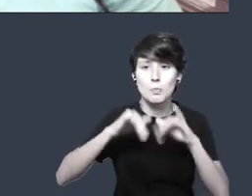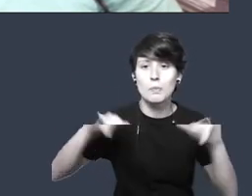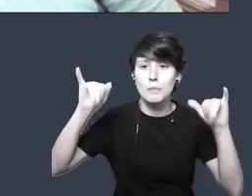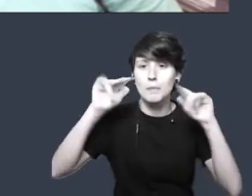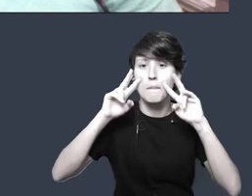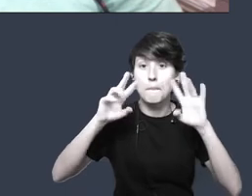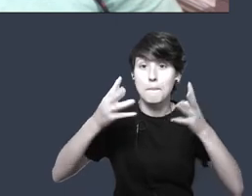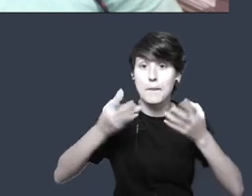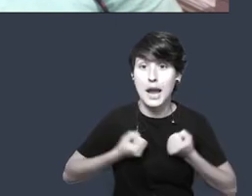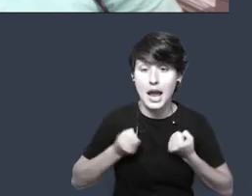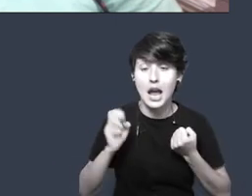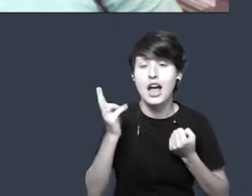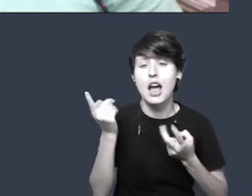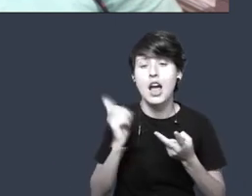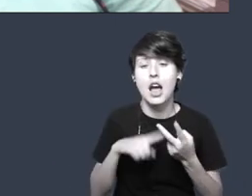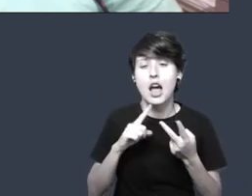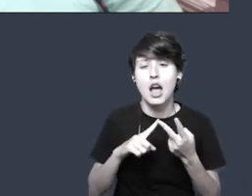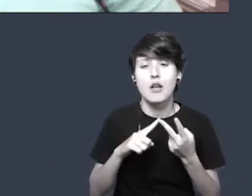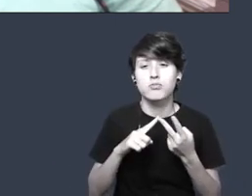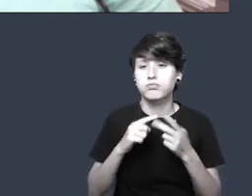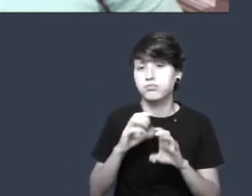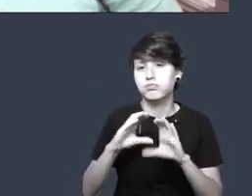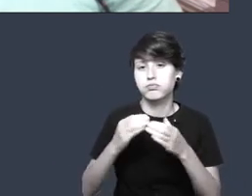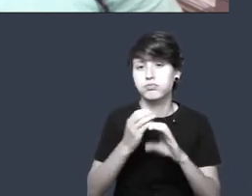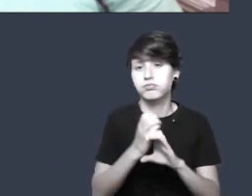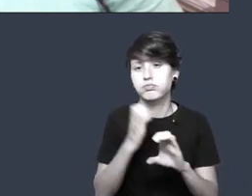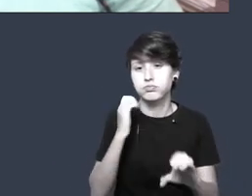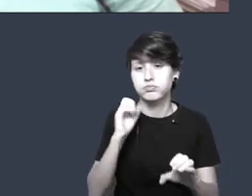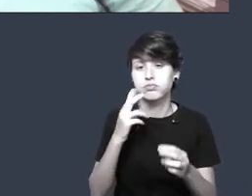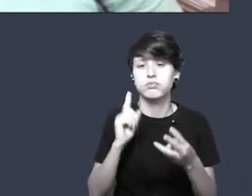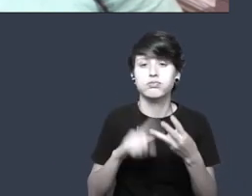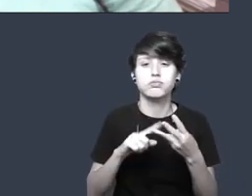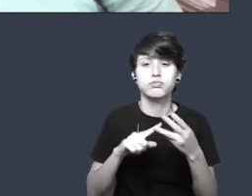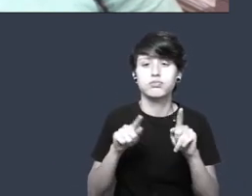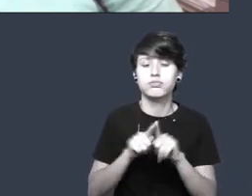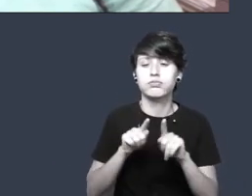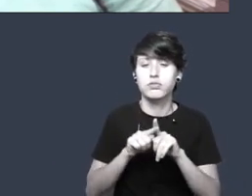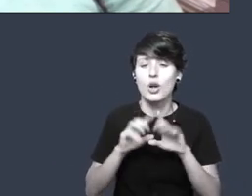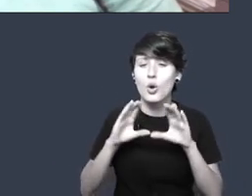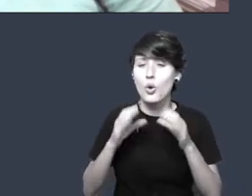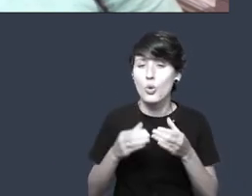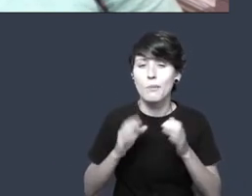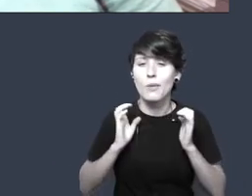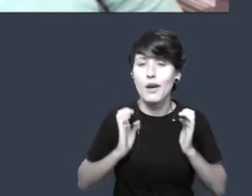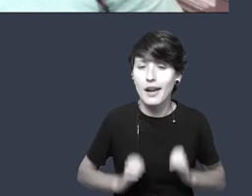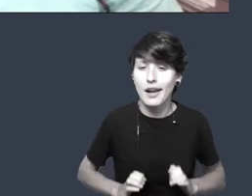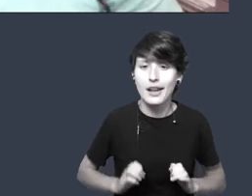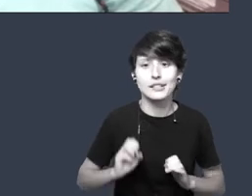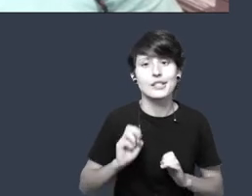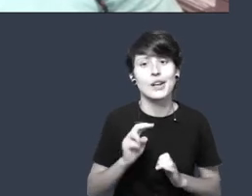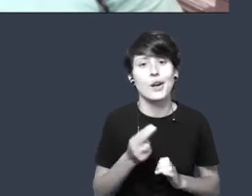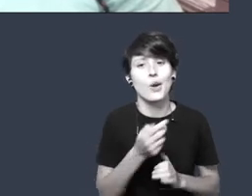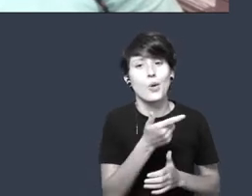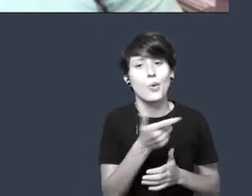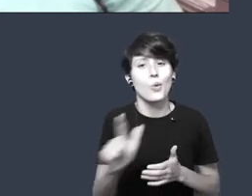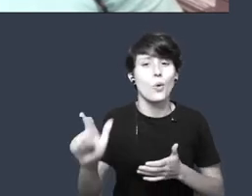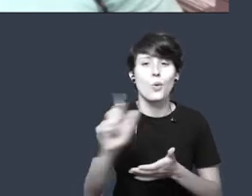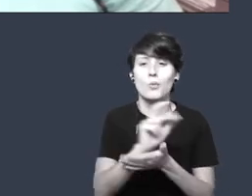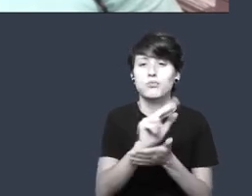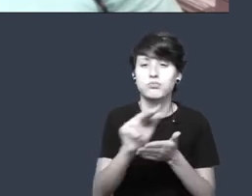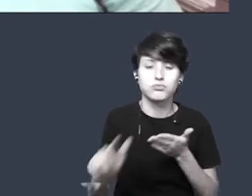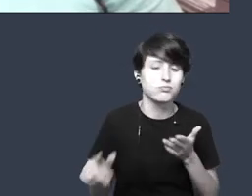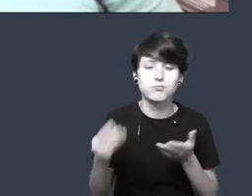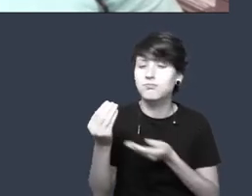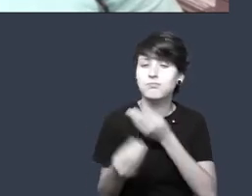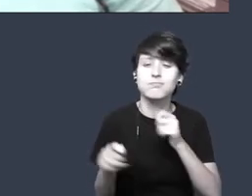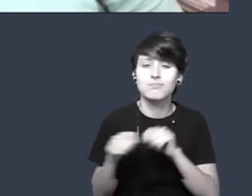departamento de engenheiros, você tem agora esse departamento de ética em AI, em inteligência artificial, né?